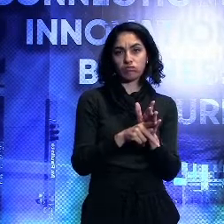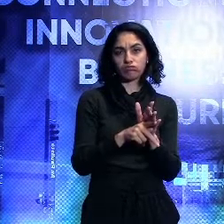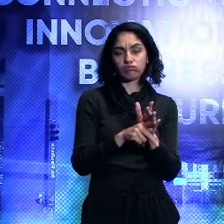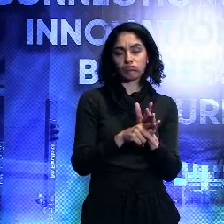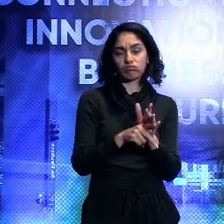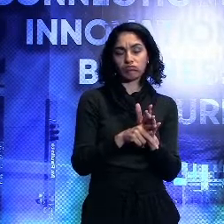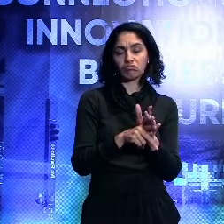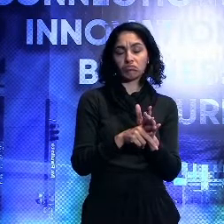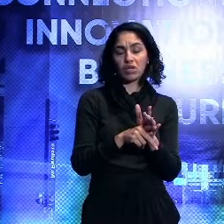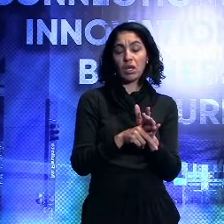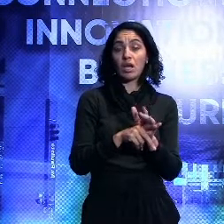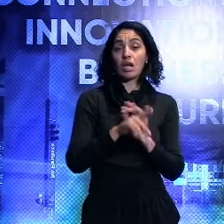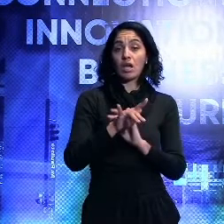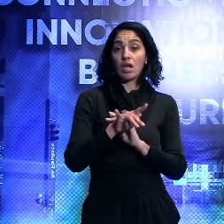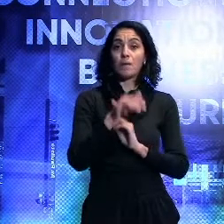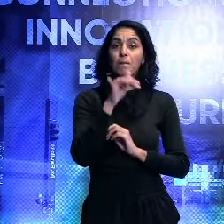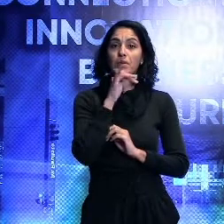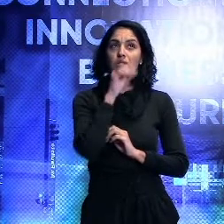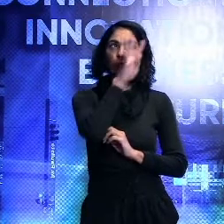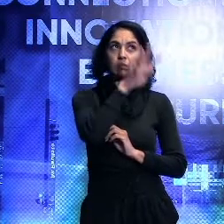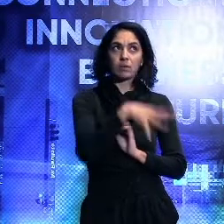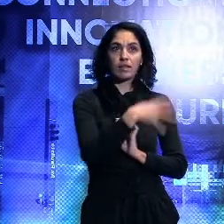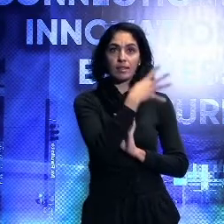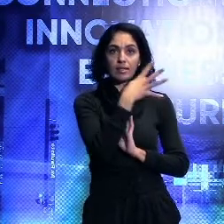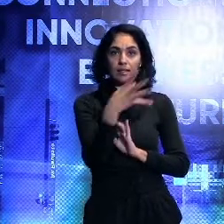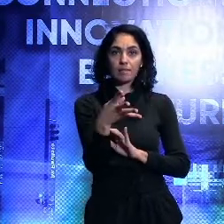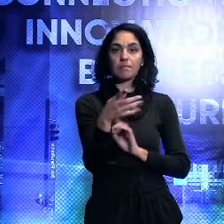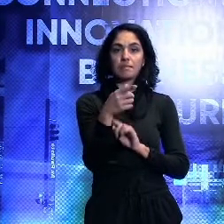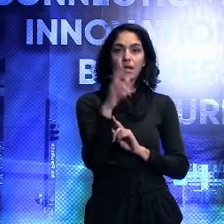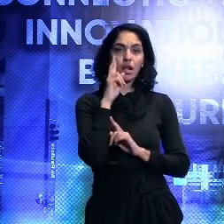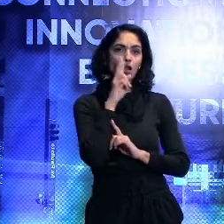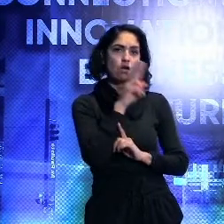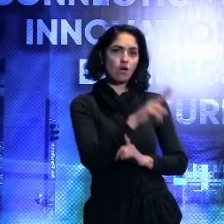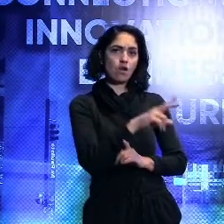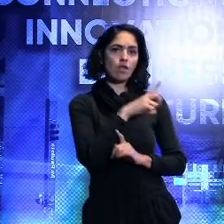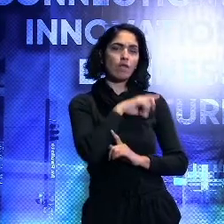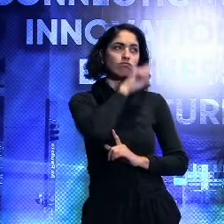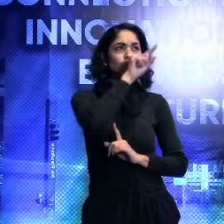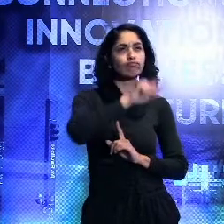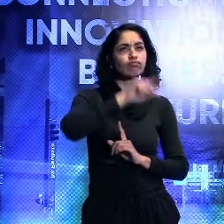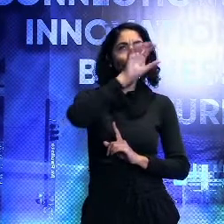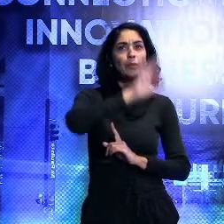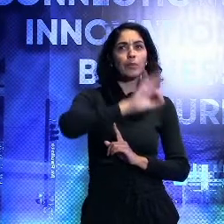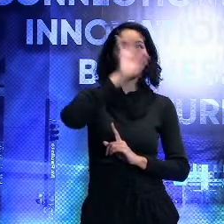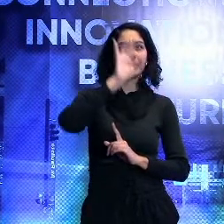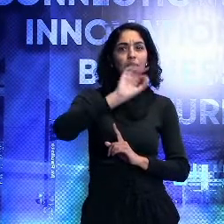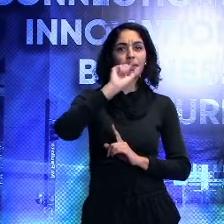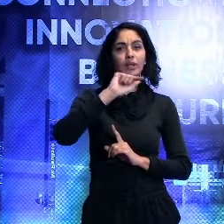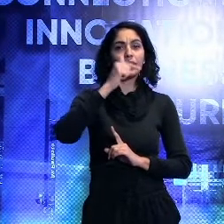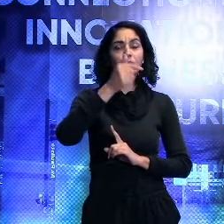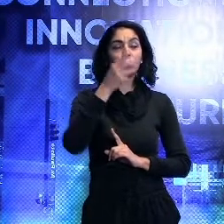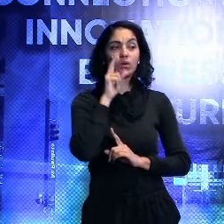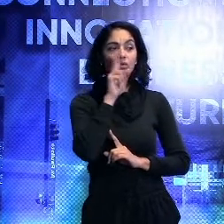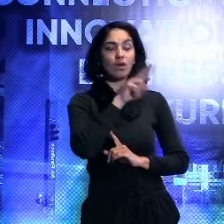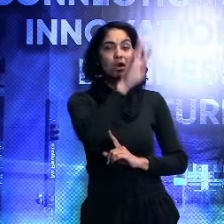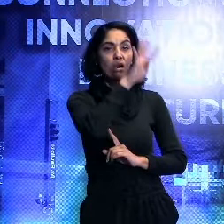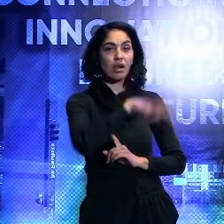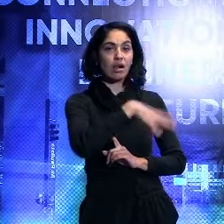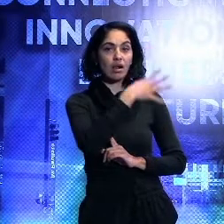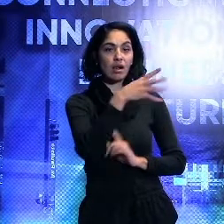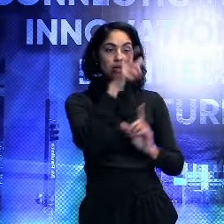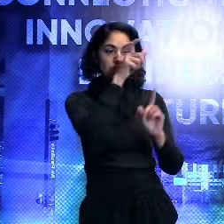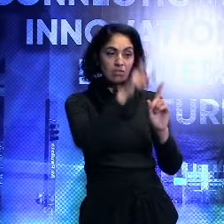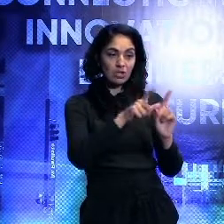você olhar por uma tabela, uma planilha com dados frios, com percentuais, e outra coisa é você olhar para uma ficha de persona que tem um rosto, que tem